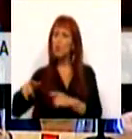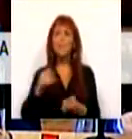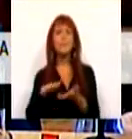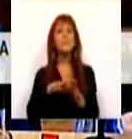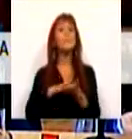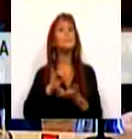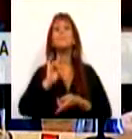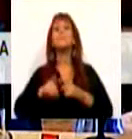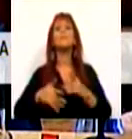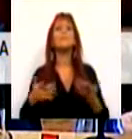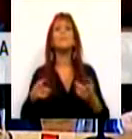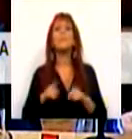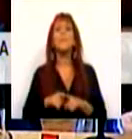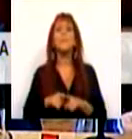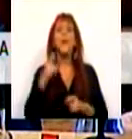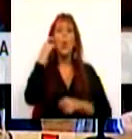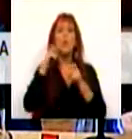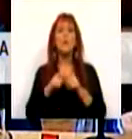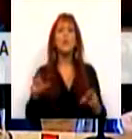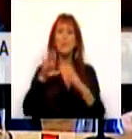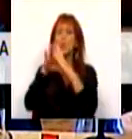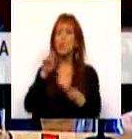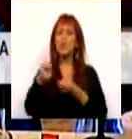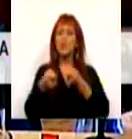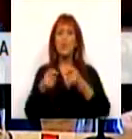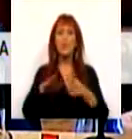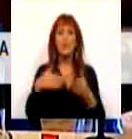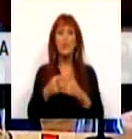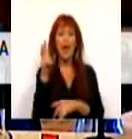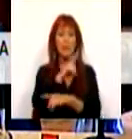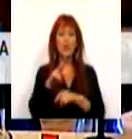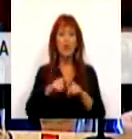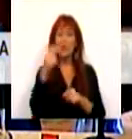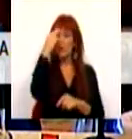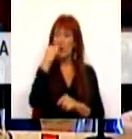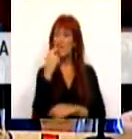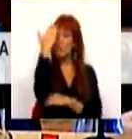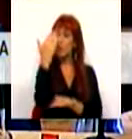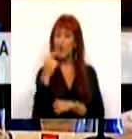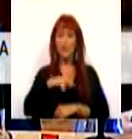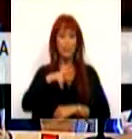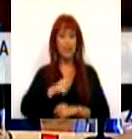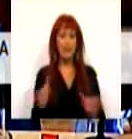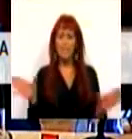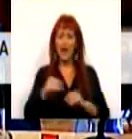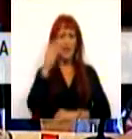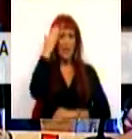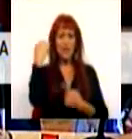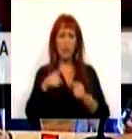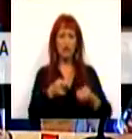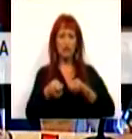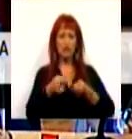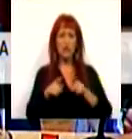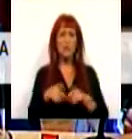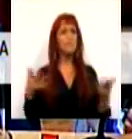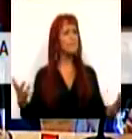assente na procura de um modelo de gestão que confira aos museus, palácios e monumentos nacionais uma maior capacidade de gestão